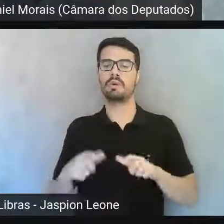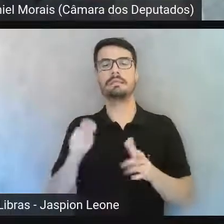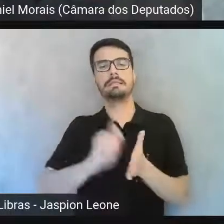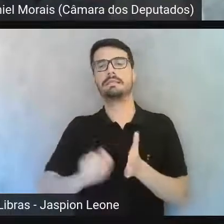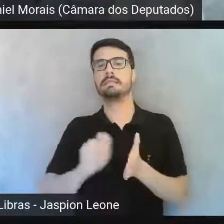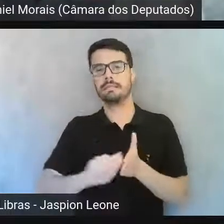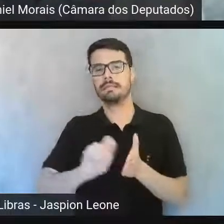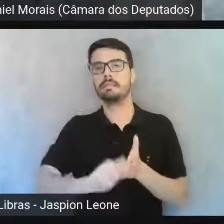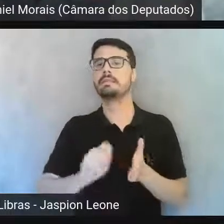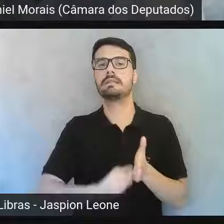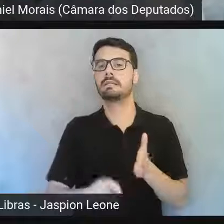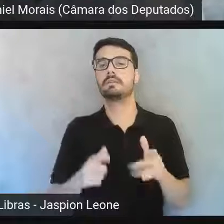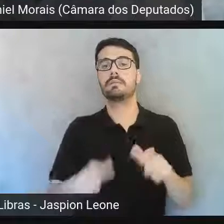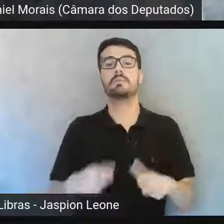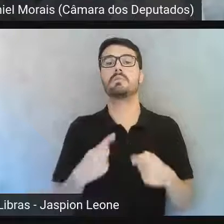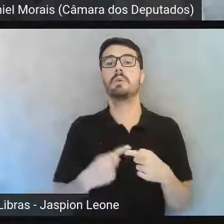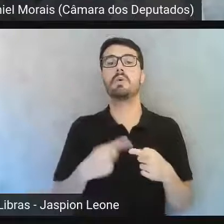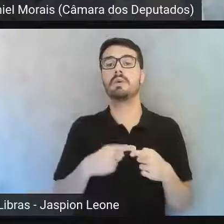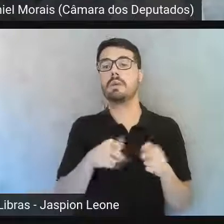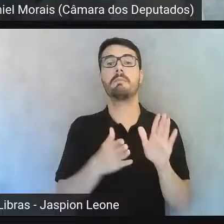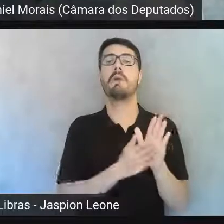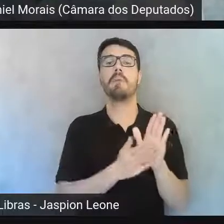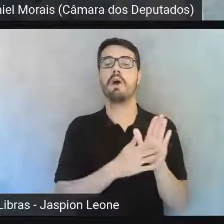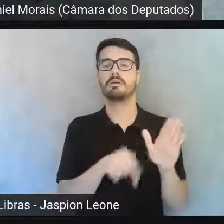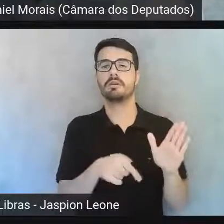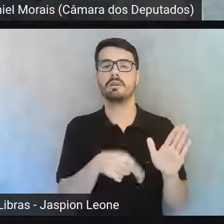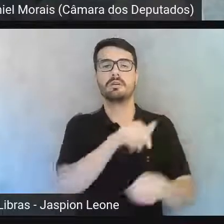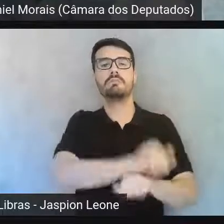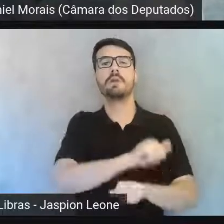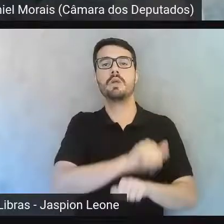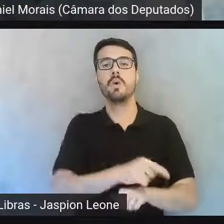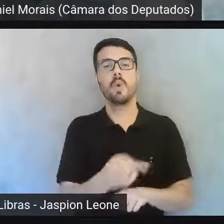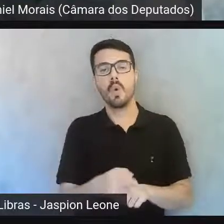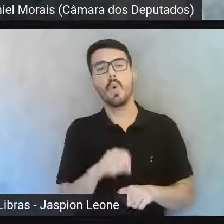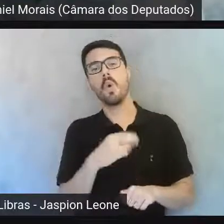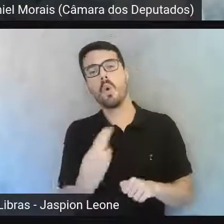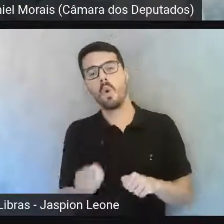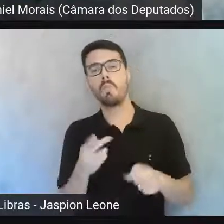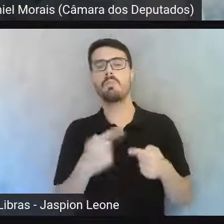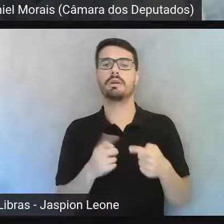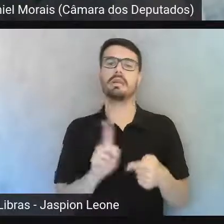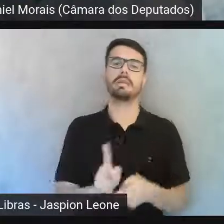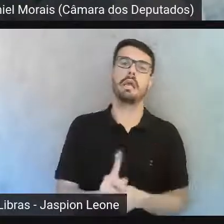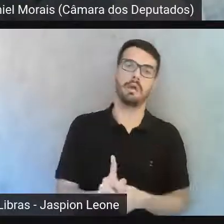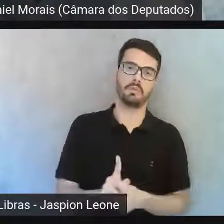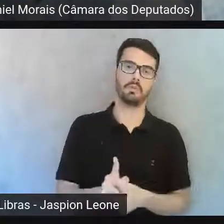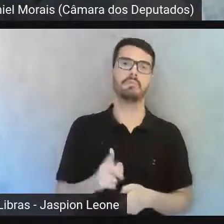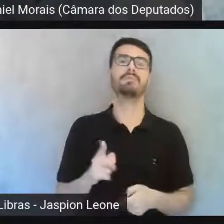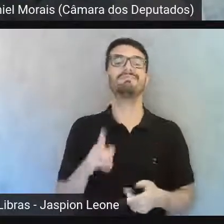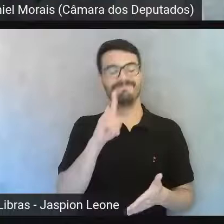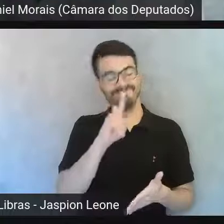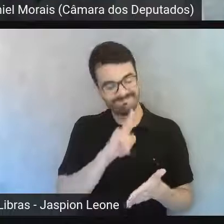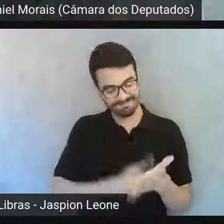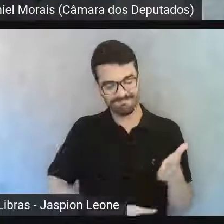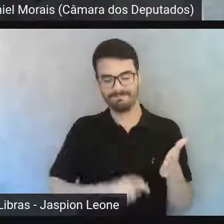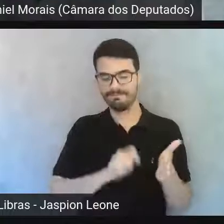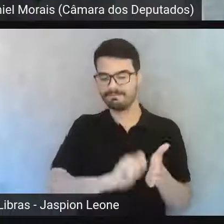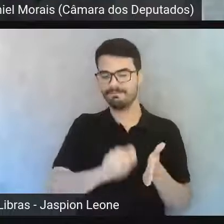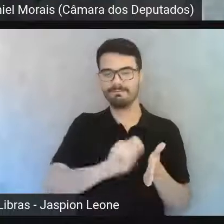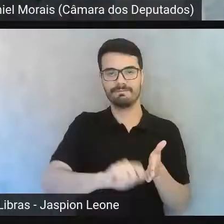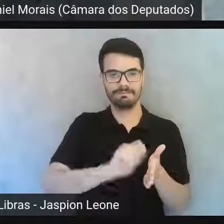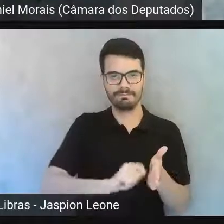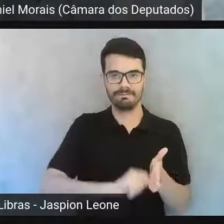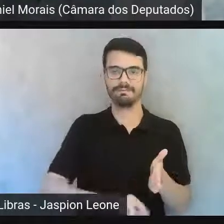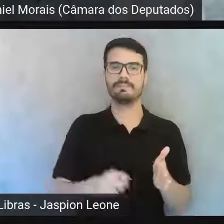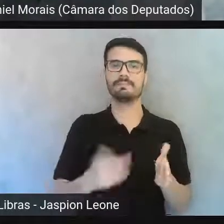que fez aquela ação ou deixou de fazer aquela ação. Tem que estar documentado, de alguma forma.